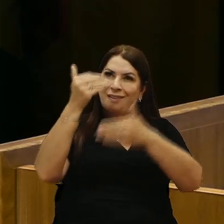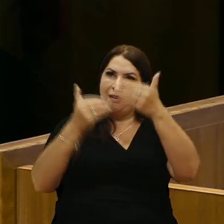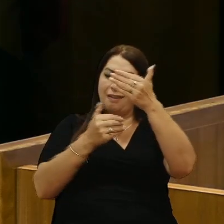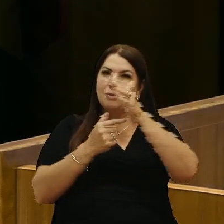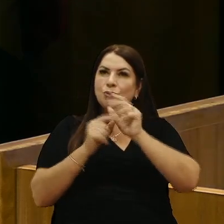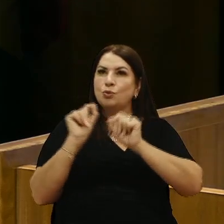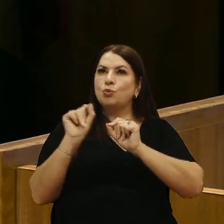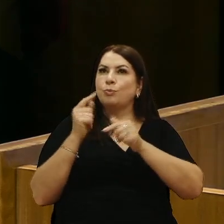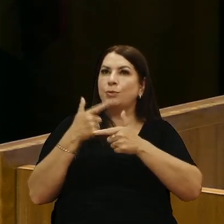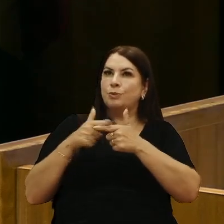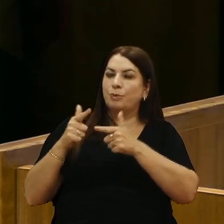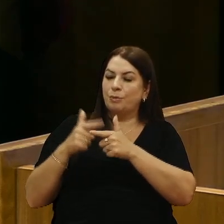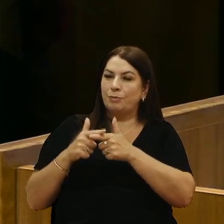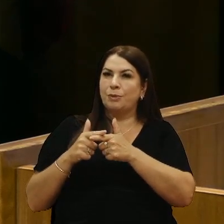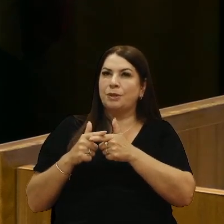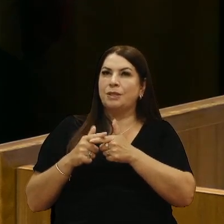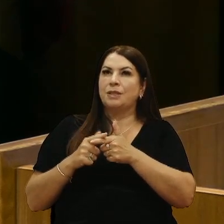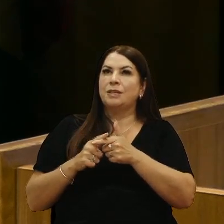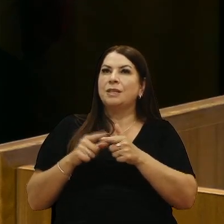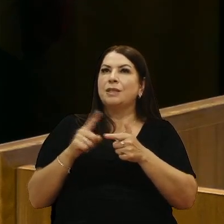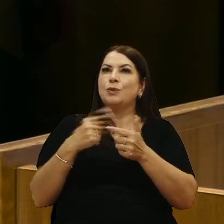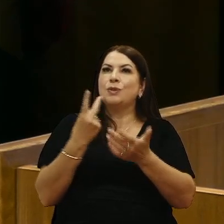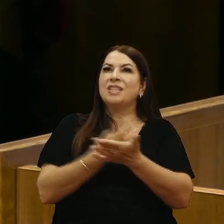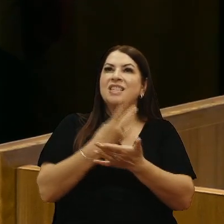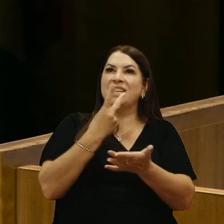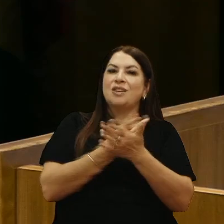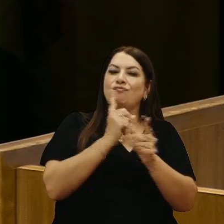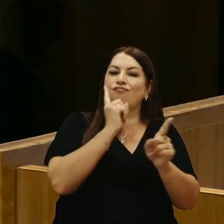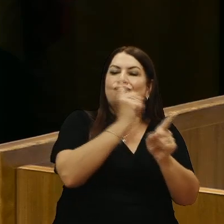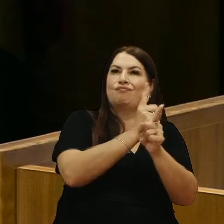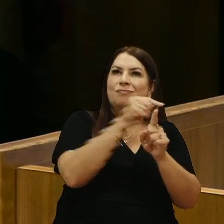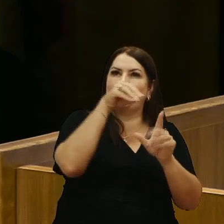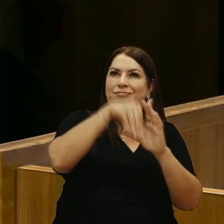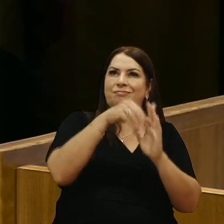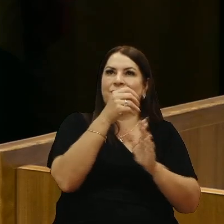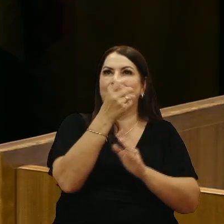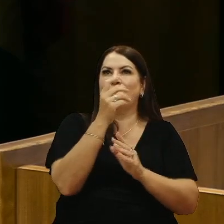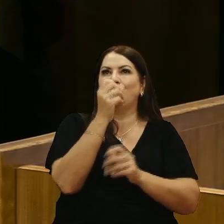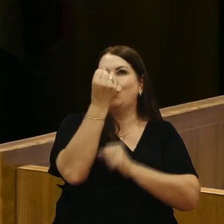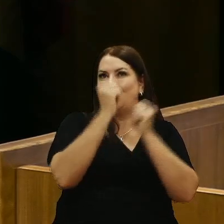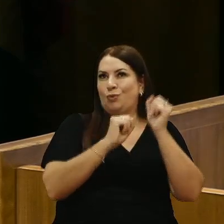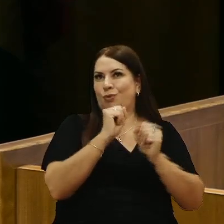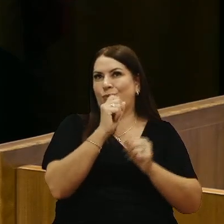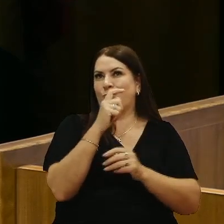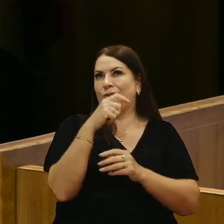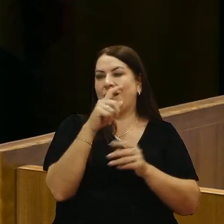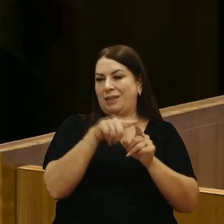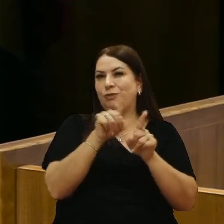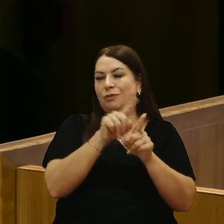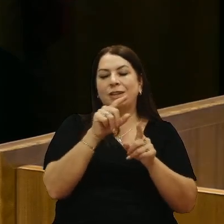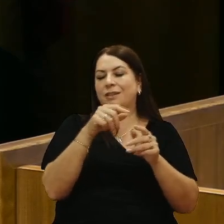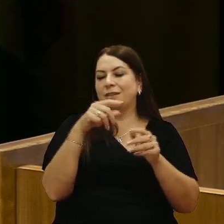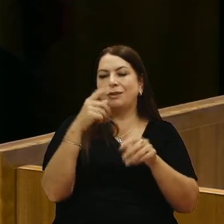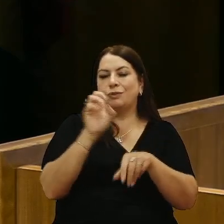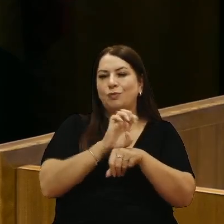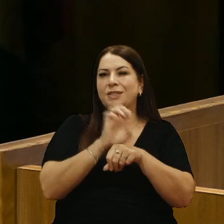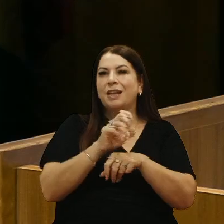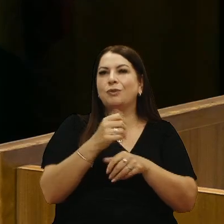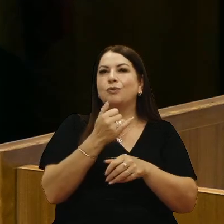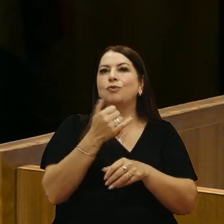esses problemas e as fraudes identificadas no Rio Grande do Sul. Porque eu acho que todos nós temos direito de